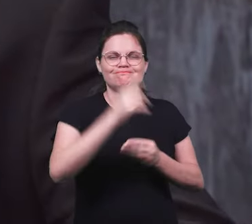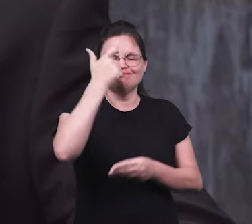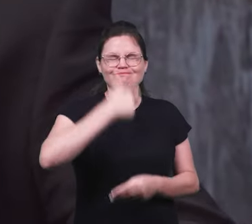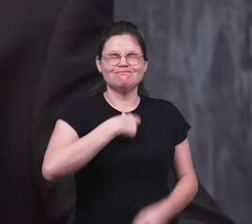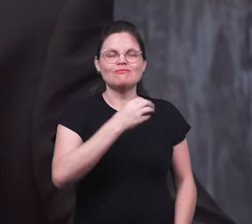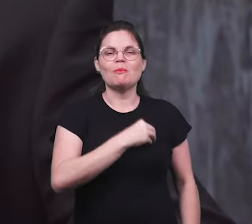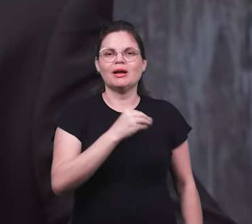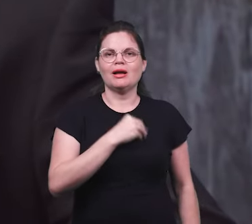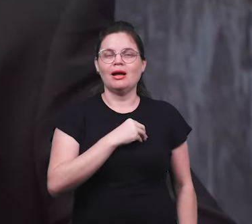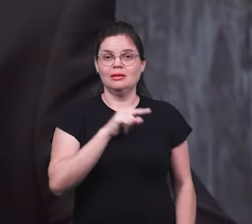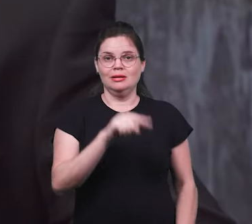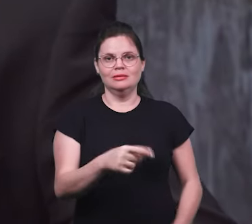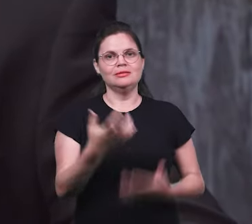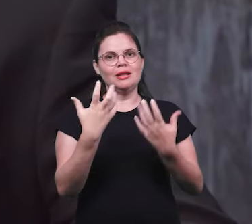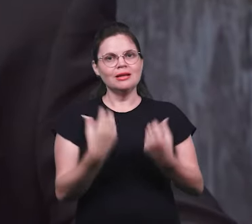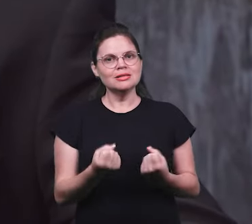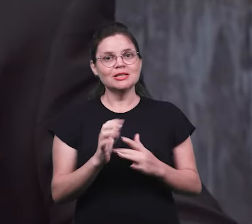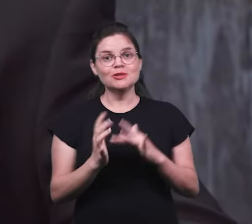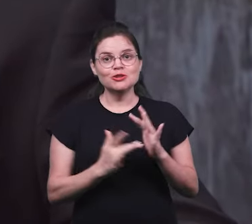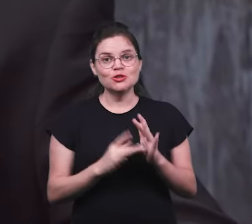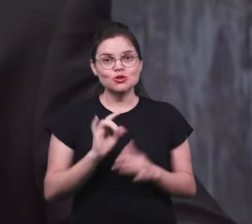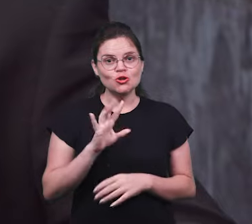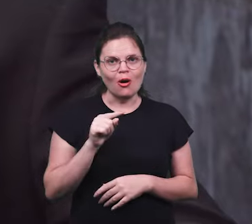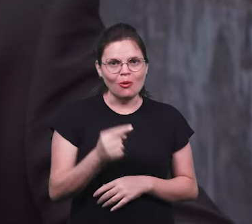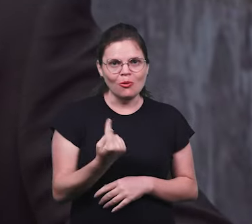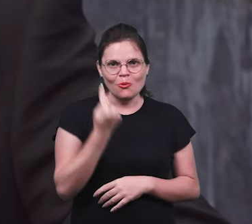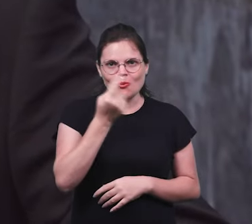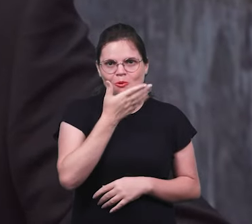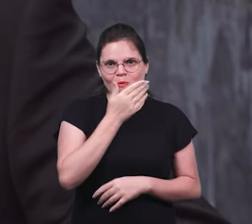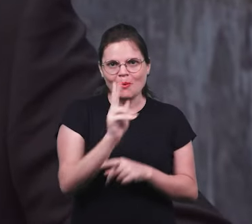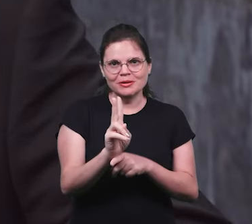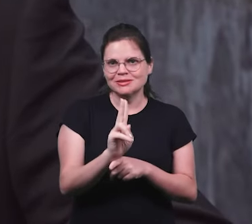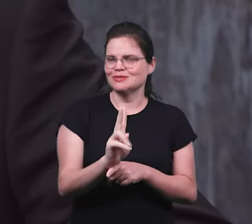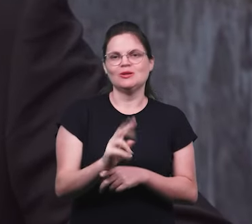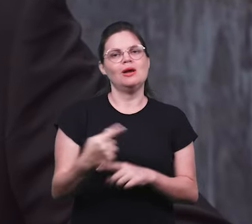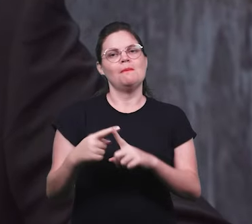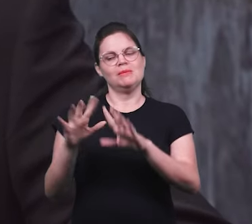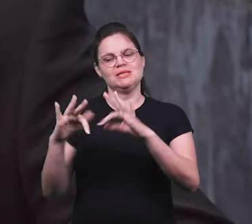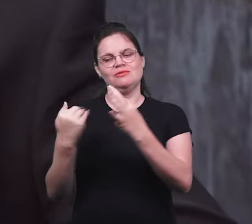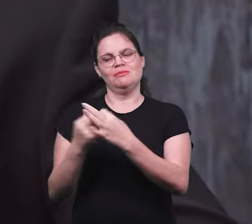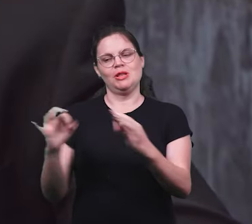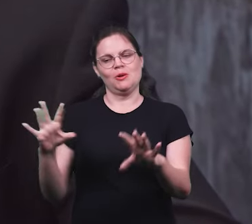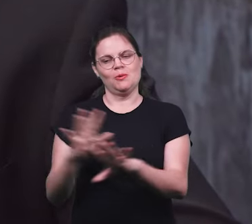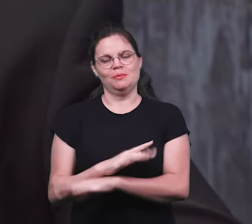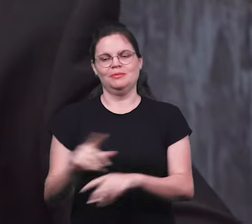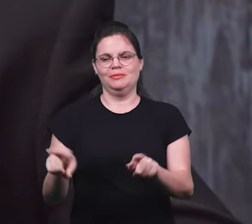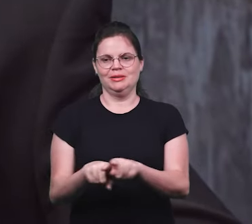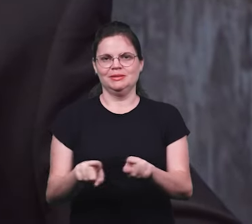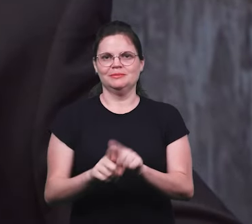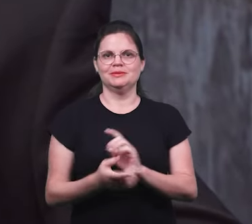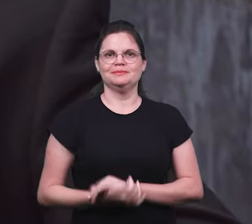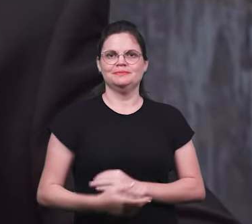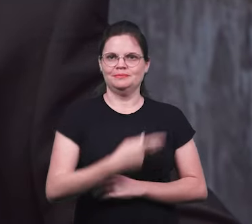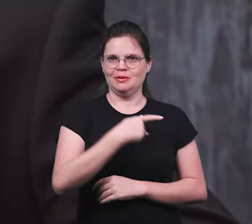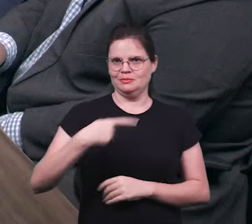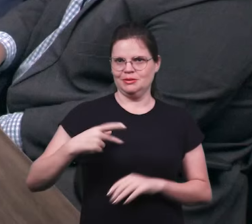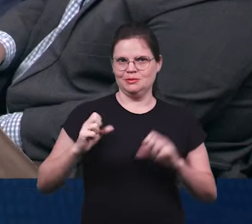eterna. E a conversão foi tão grande que Deus salvou não só ele, mas a família inteira. Pastor Serlon, quer